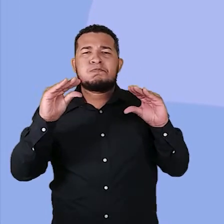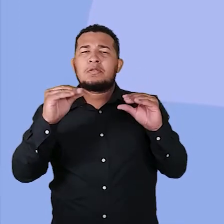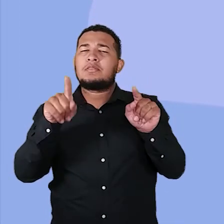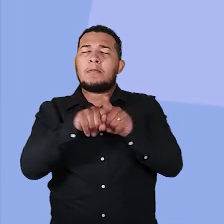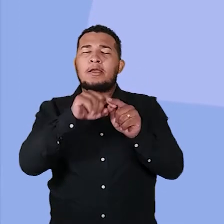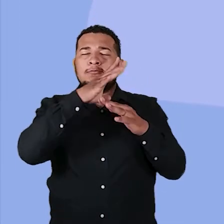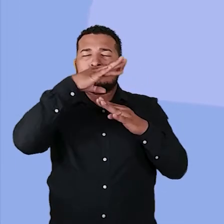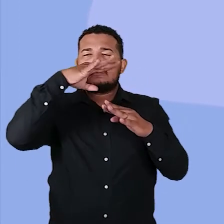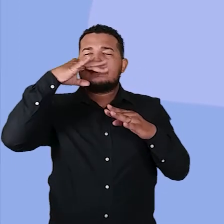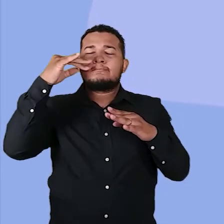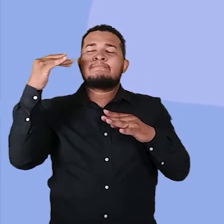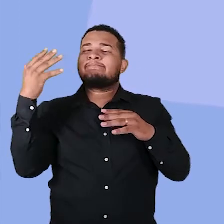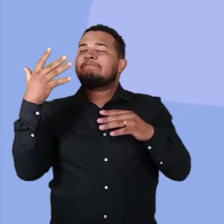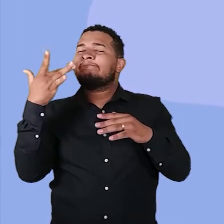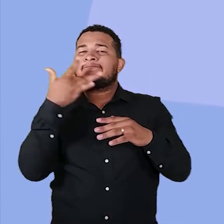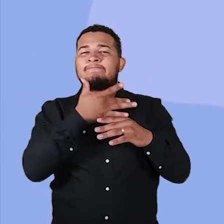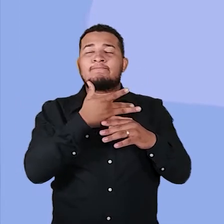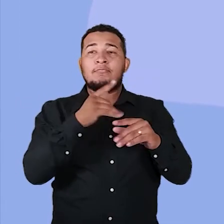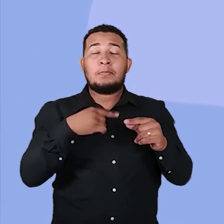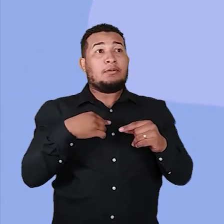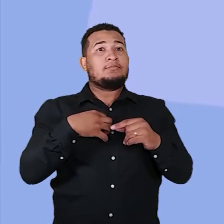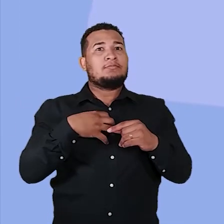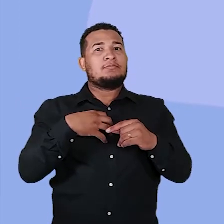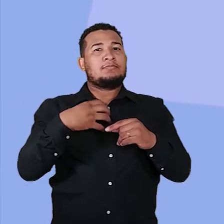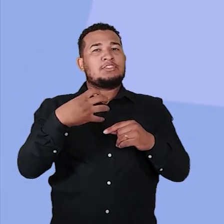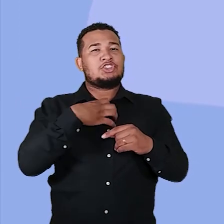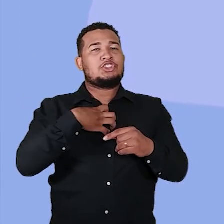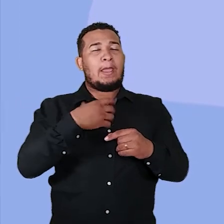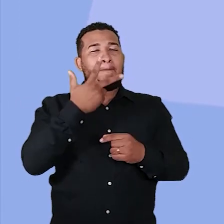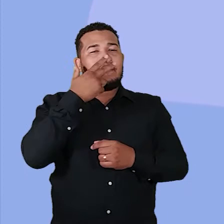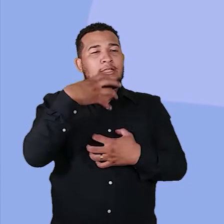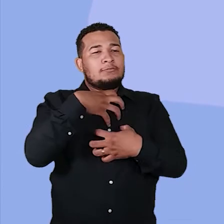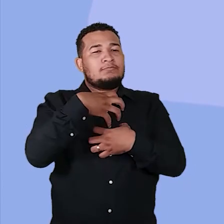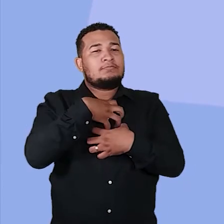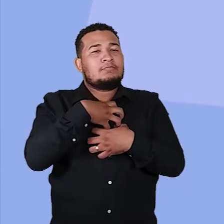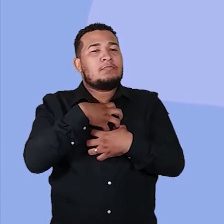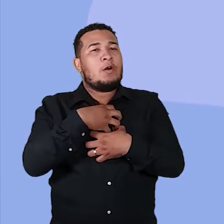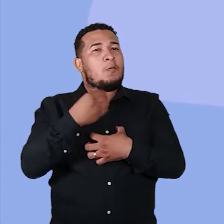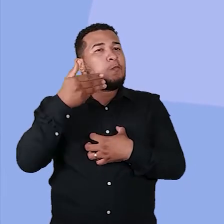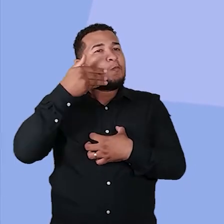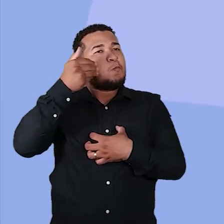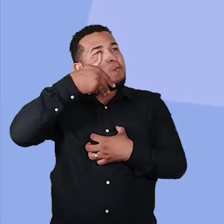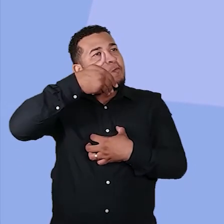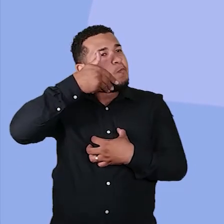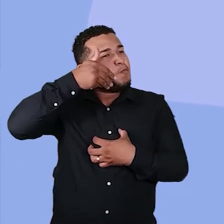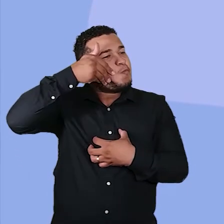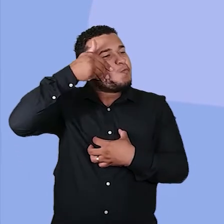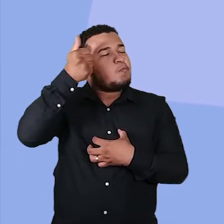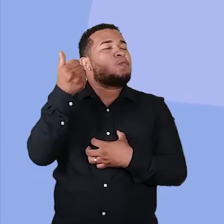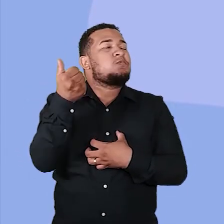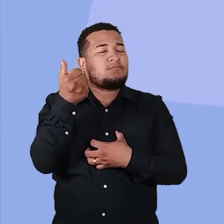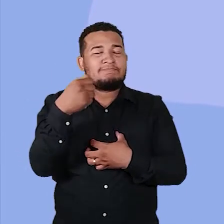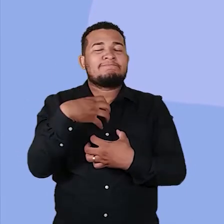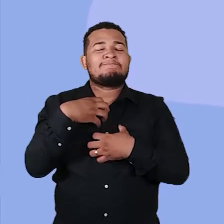textura e perfume. E ops, senti um volume almofadado entre meu traseiro, e aí ele